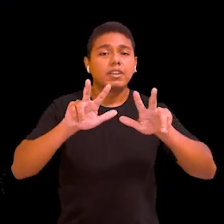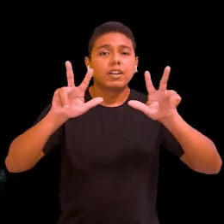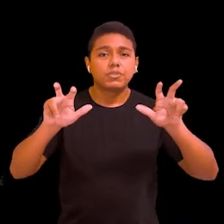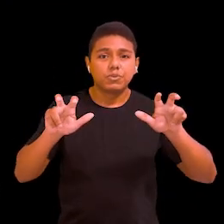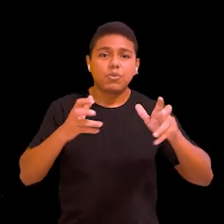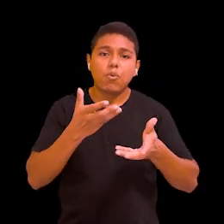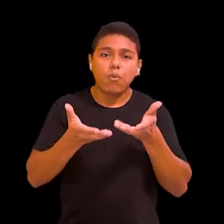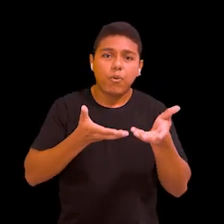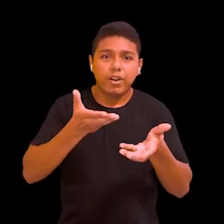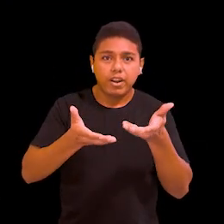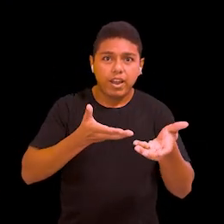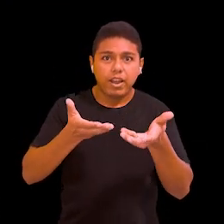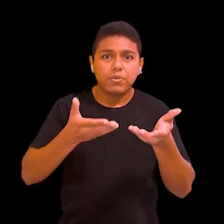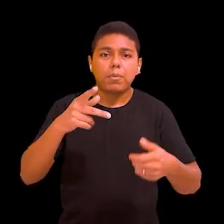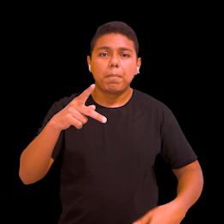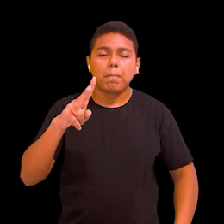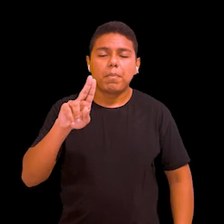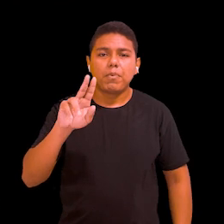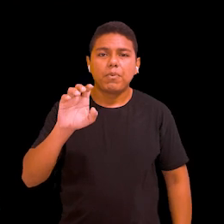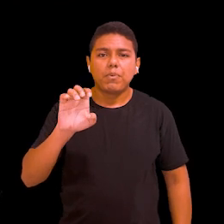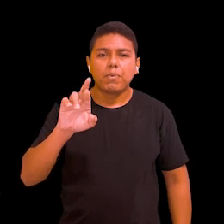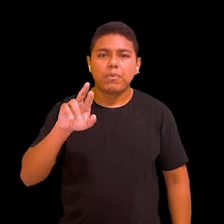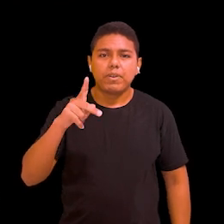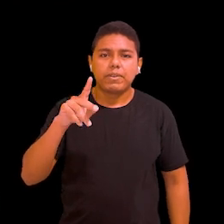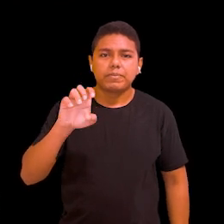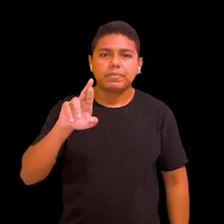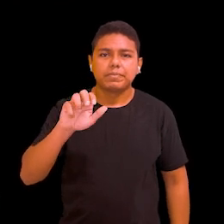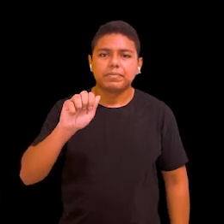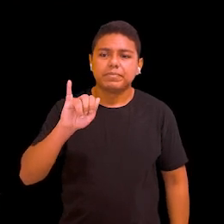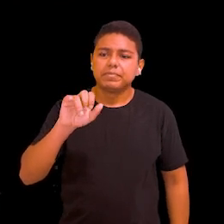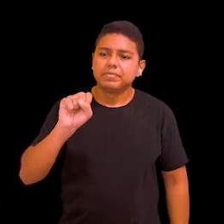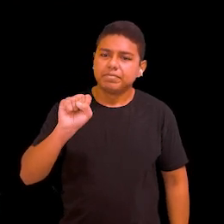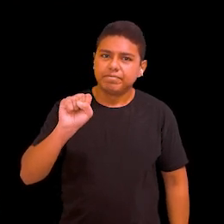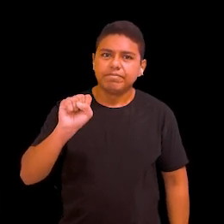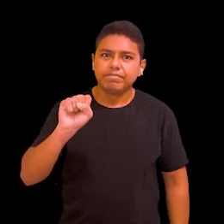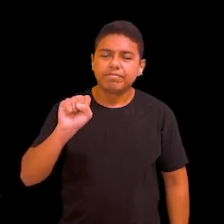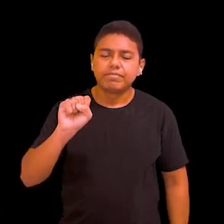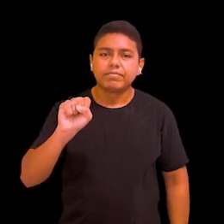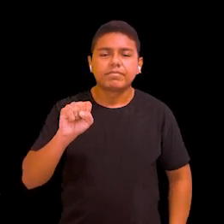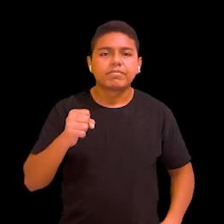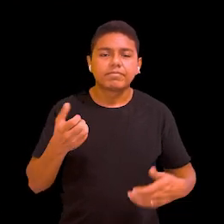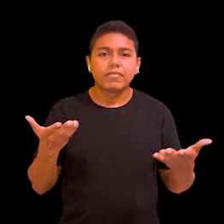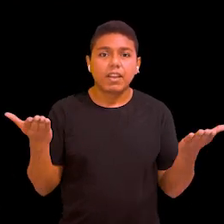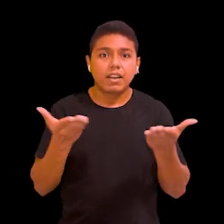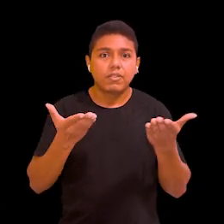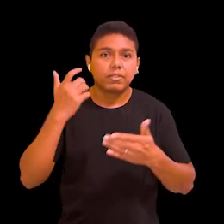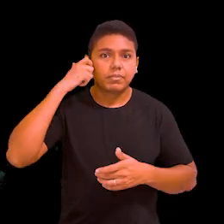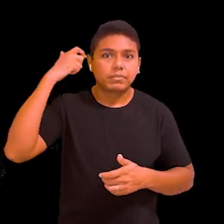cuidados puerperais. Todos os slides dessa apresentação têm um fundo que